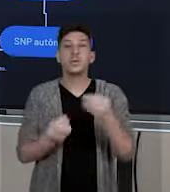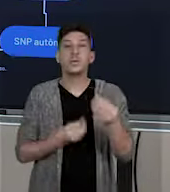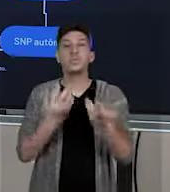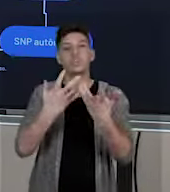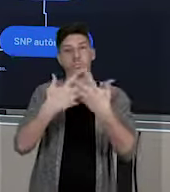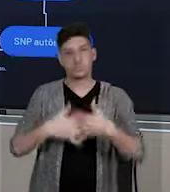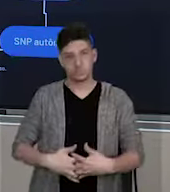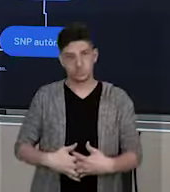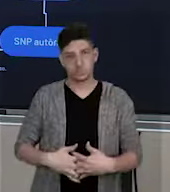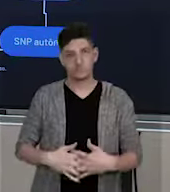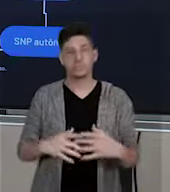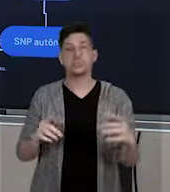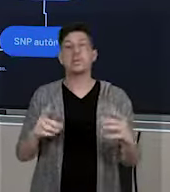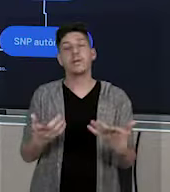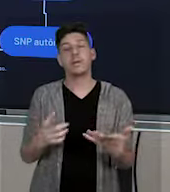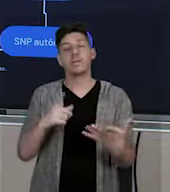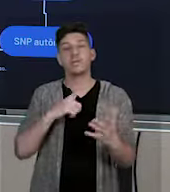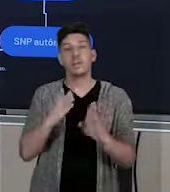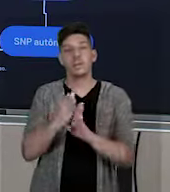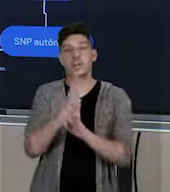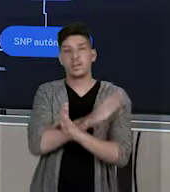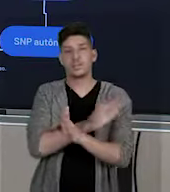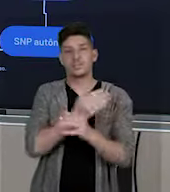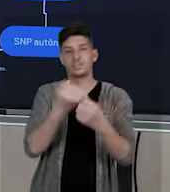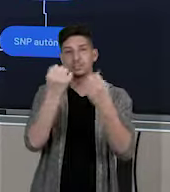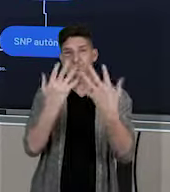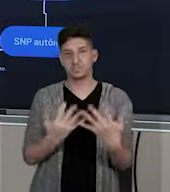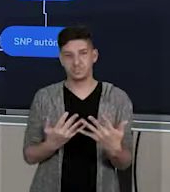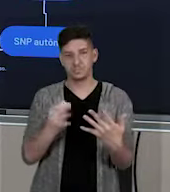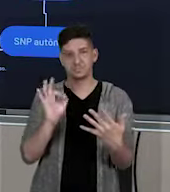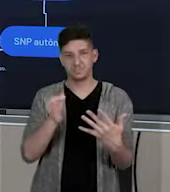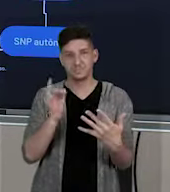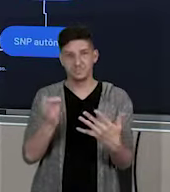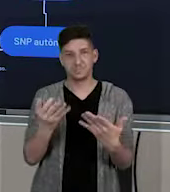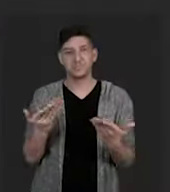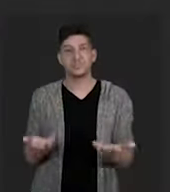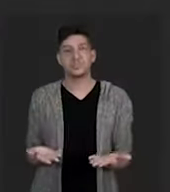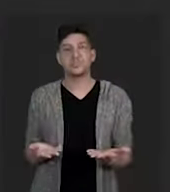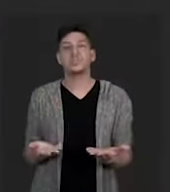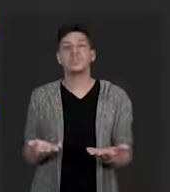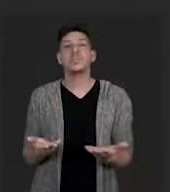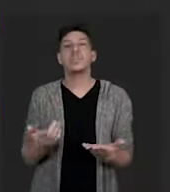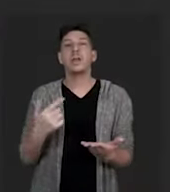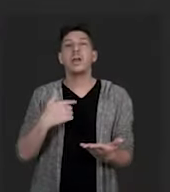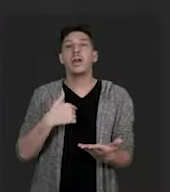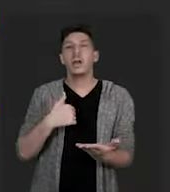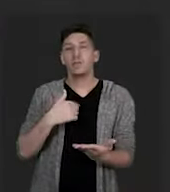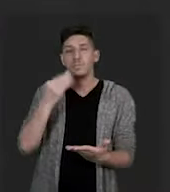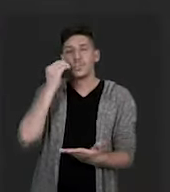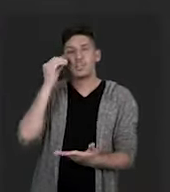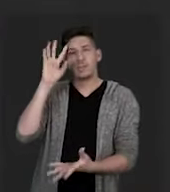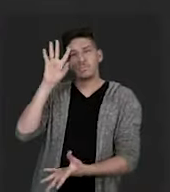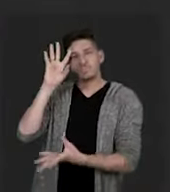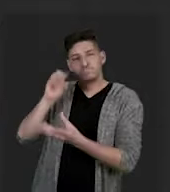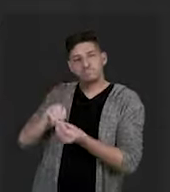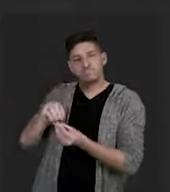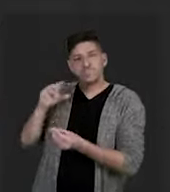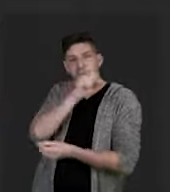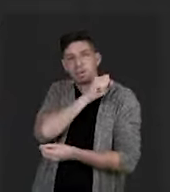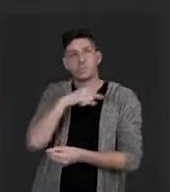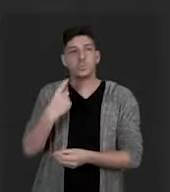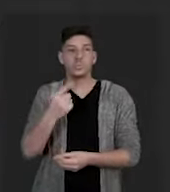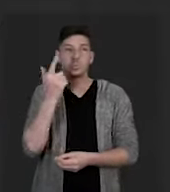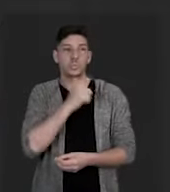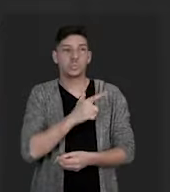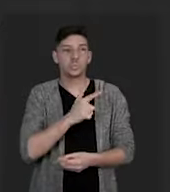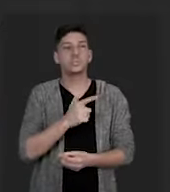dele. Isso foi falado na nossa aula, né, na última aula, e eu vou fazer uma breve revisão para que a gente consiga acompanhar esse